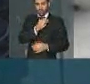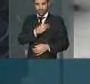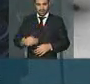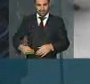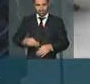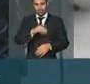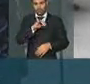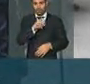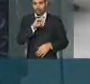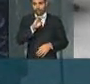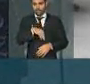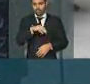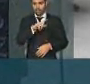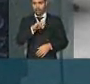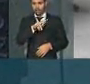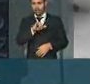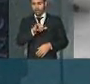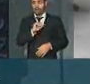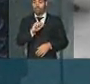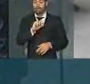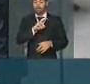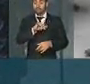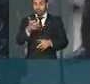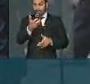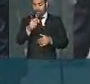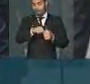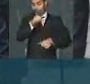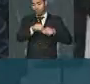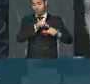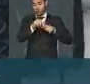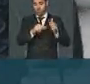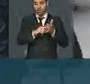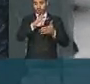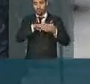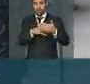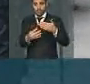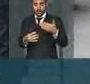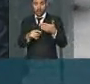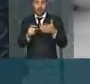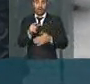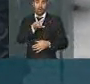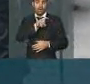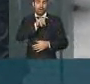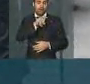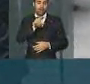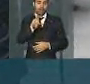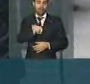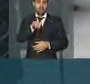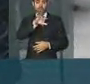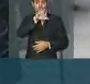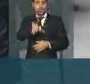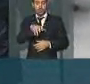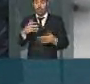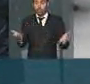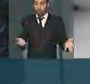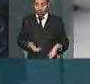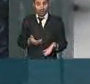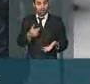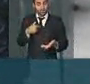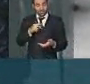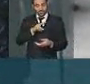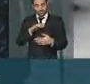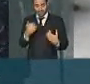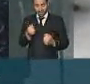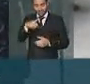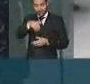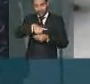Fazenda, Joaquim Levy, para a mudança exatamente da tabela do imposto de renda, continua valendo e hoje votaremos o